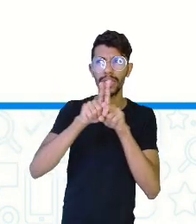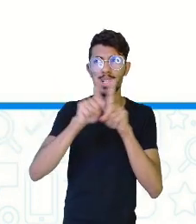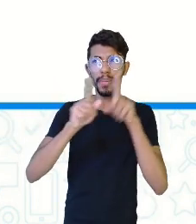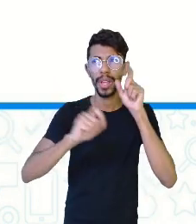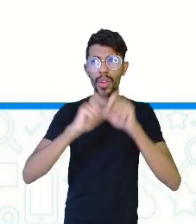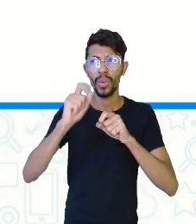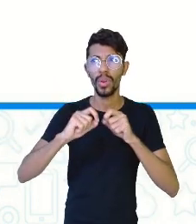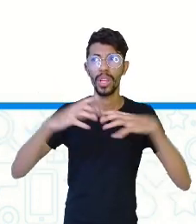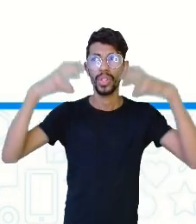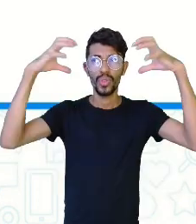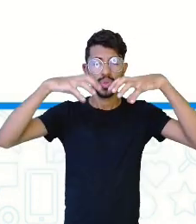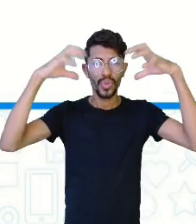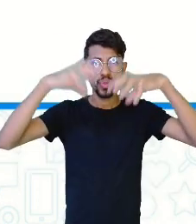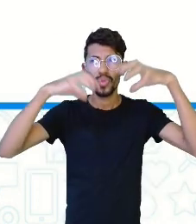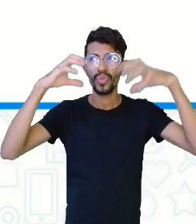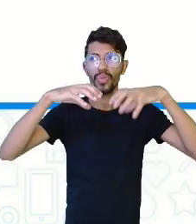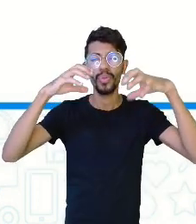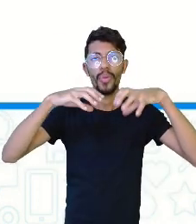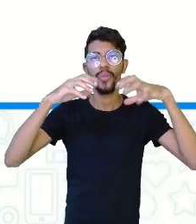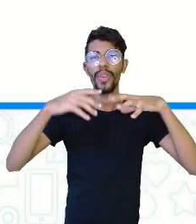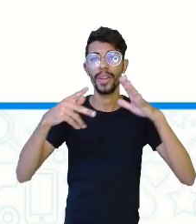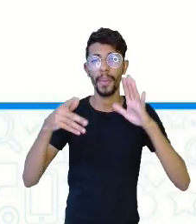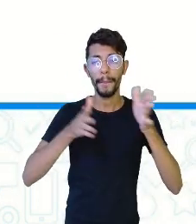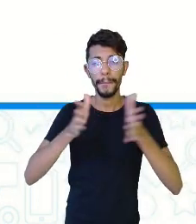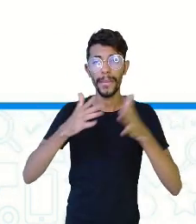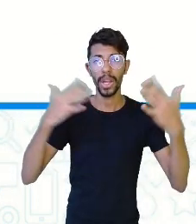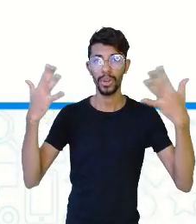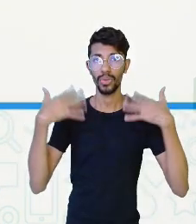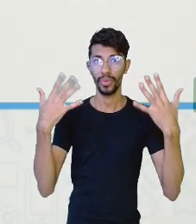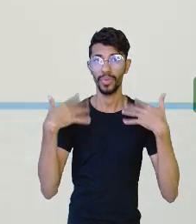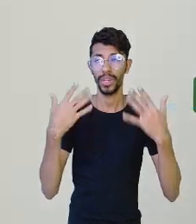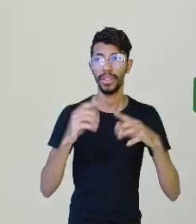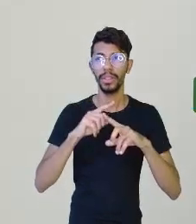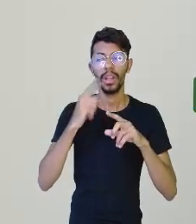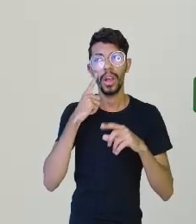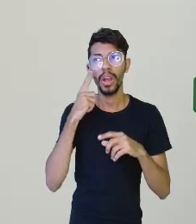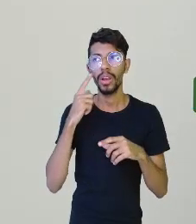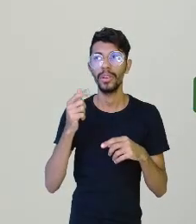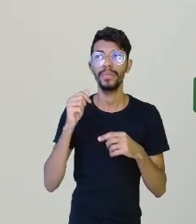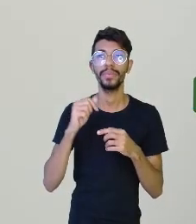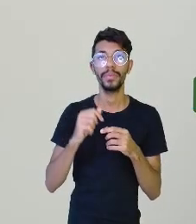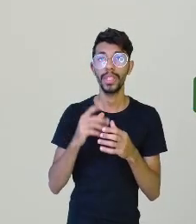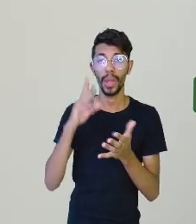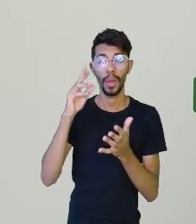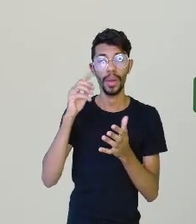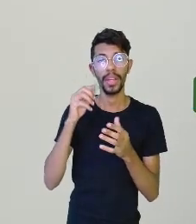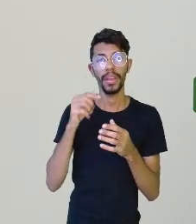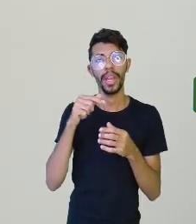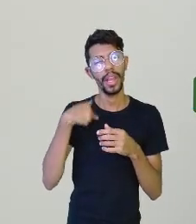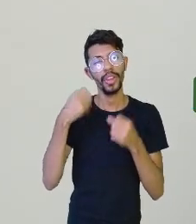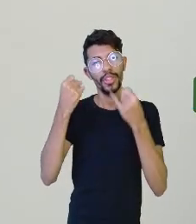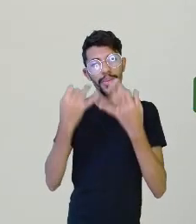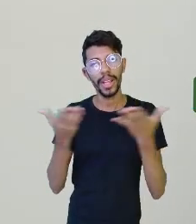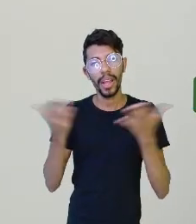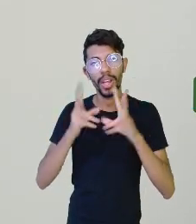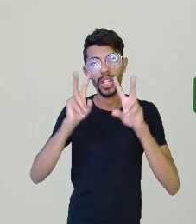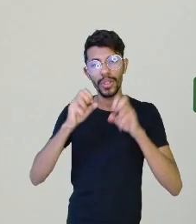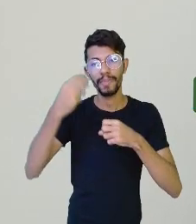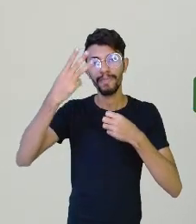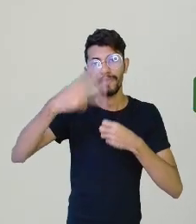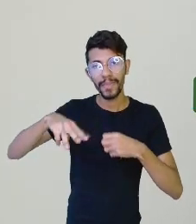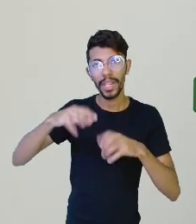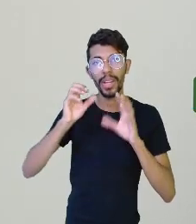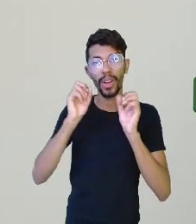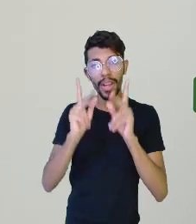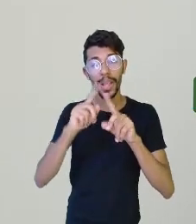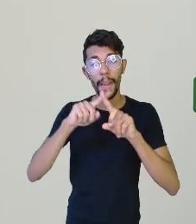falou no clima equatorial. Sim, mas às vezes o mesmo estado, ele tem mais de um tipo de clima. Tá certo? Então,